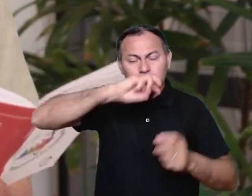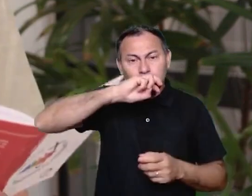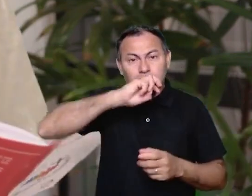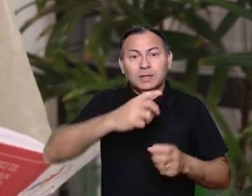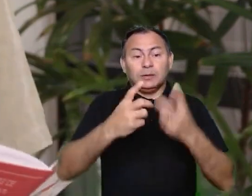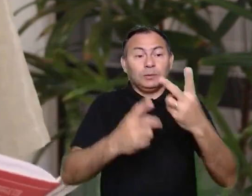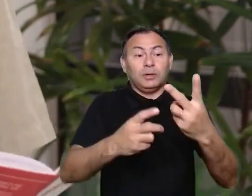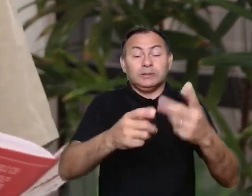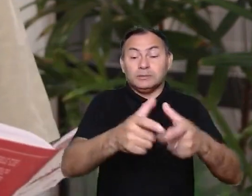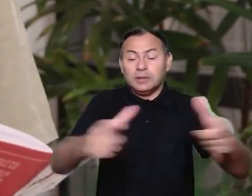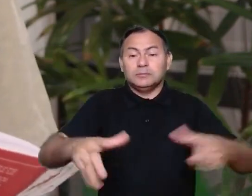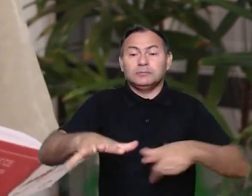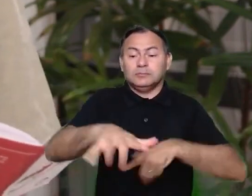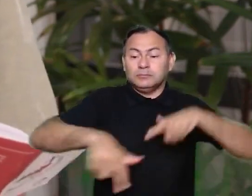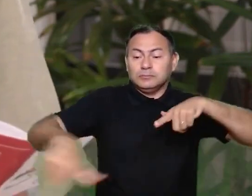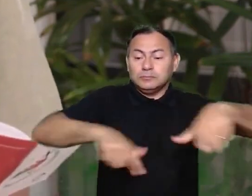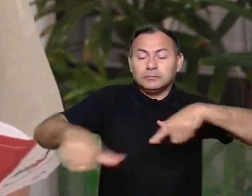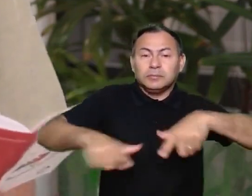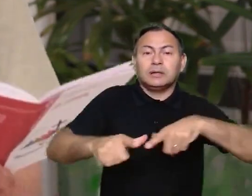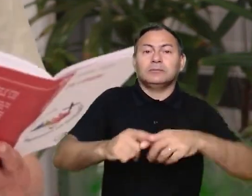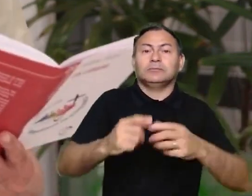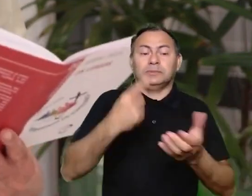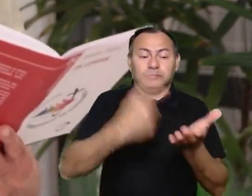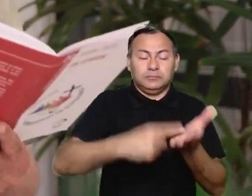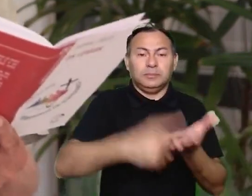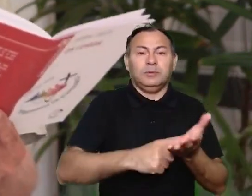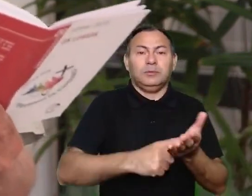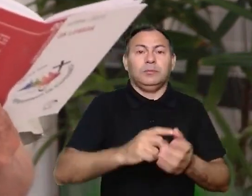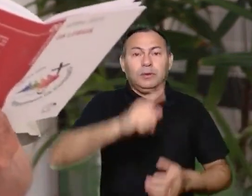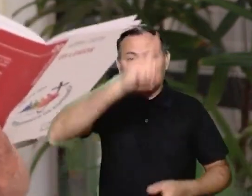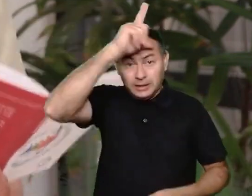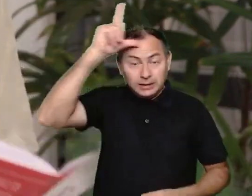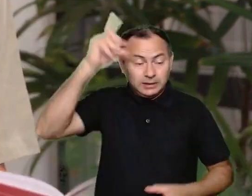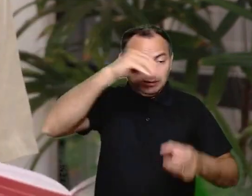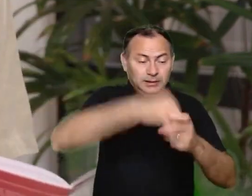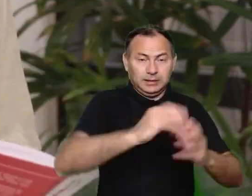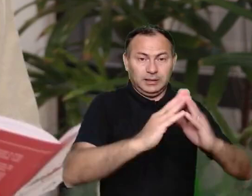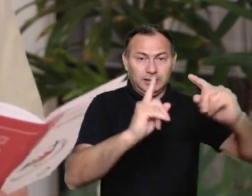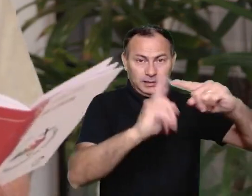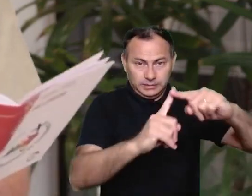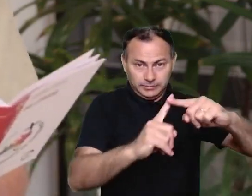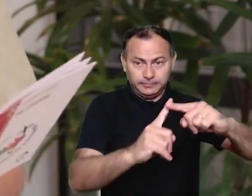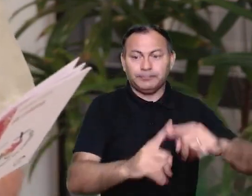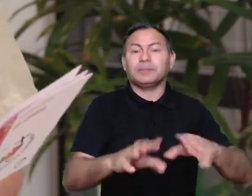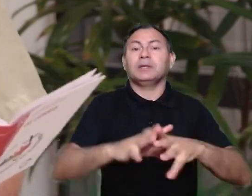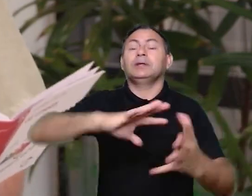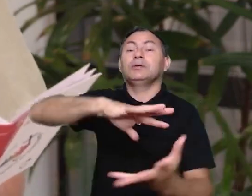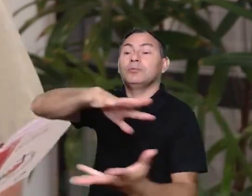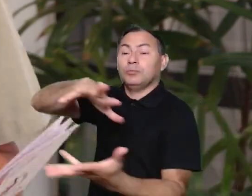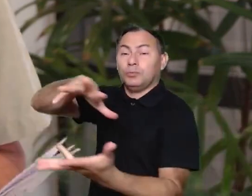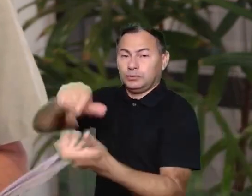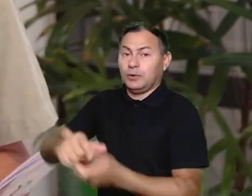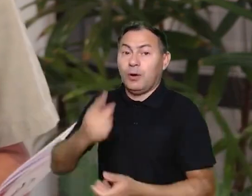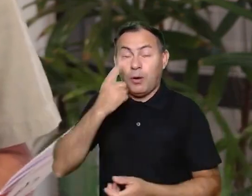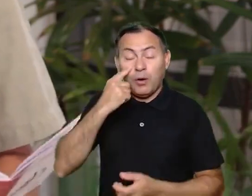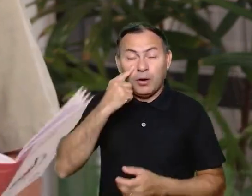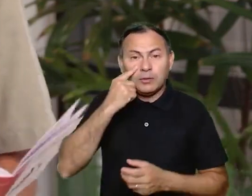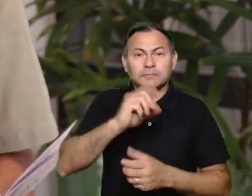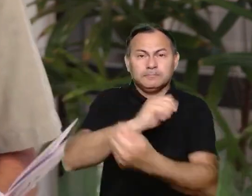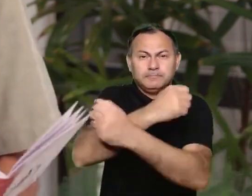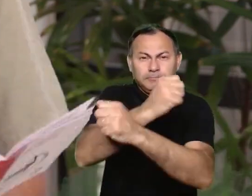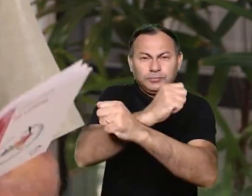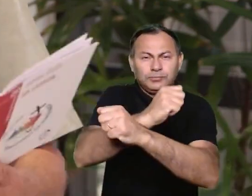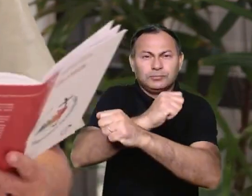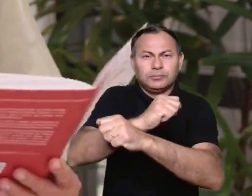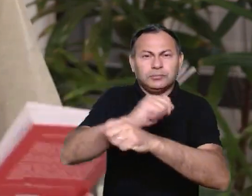delineia 2 grandes campos de apostolado para os leigos: na igreja e no mundo. Olha, do